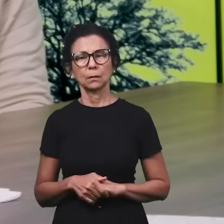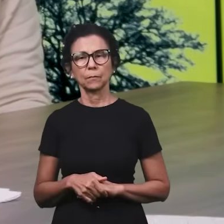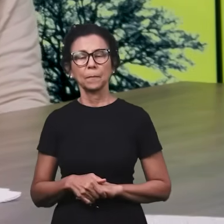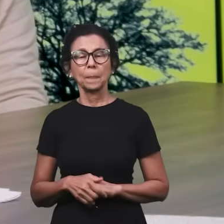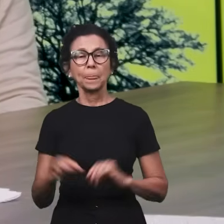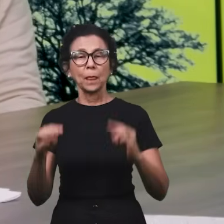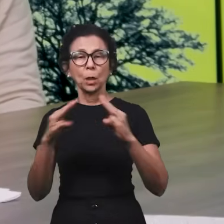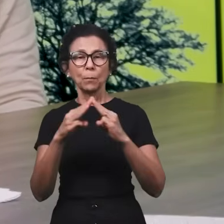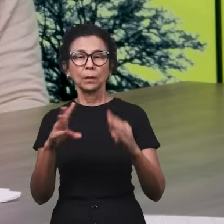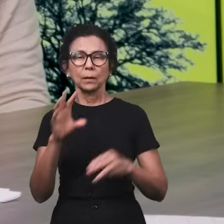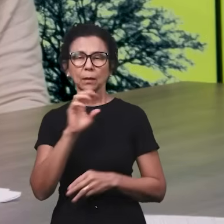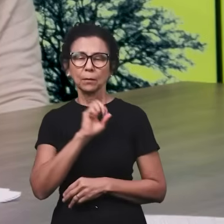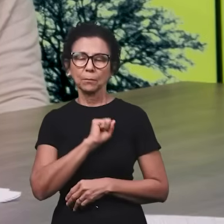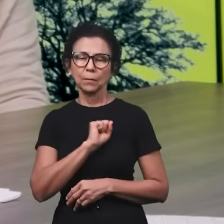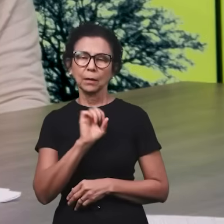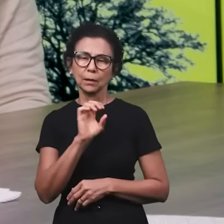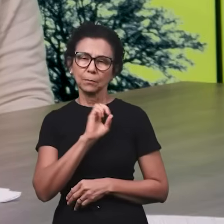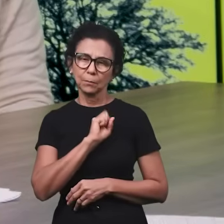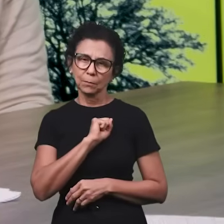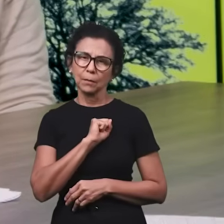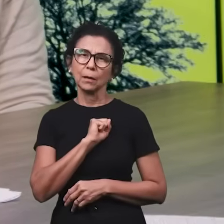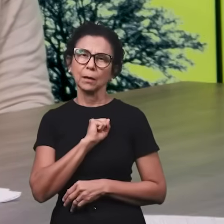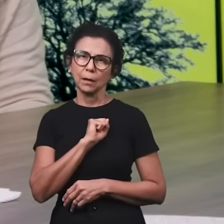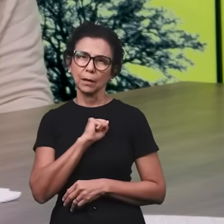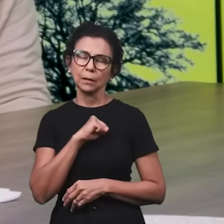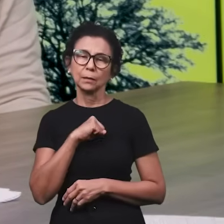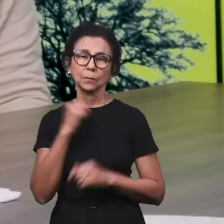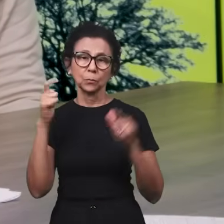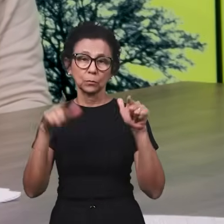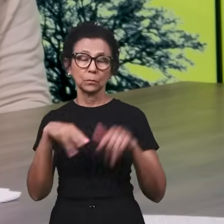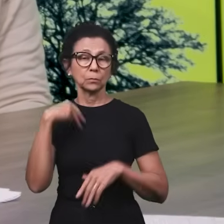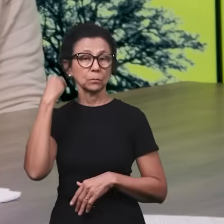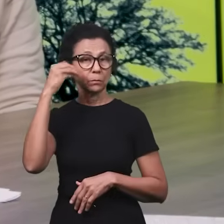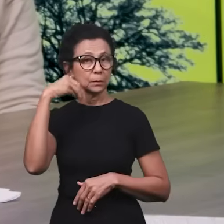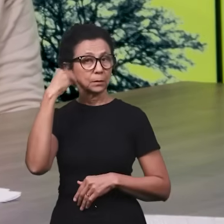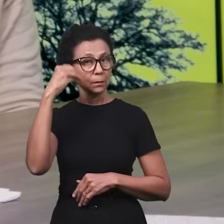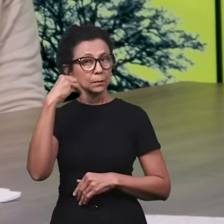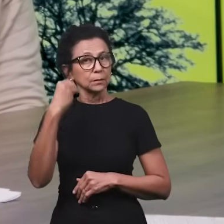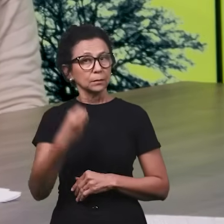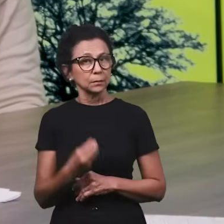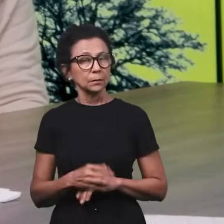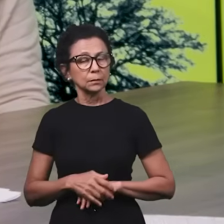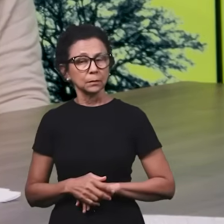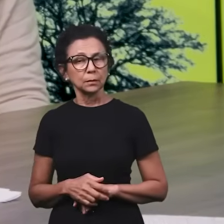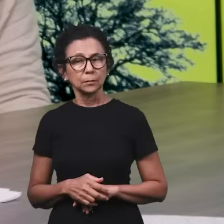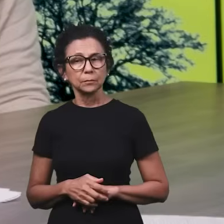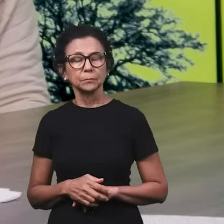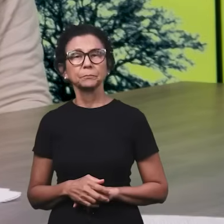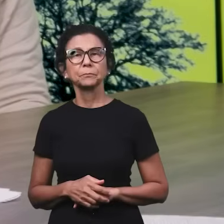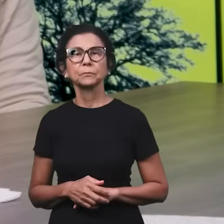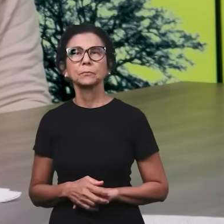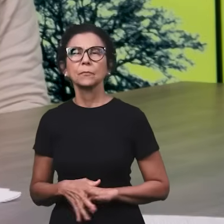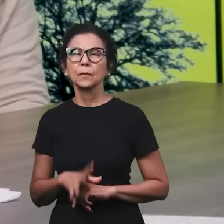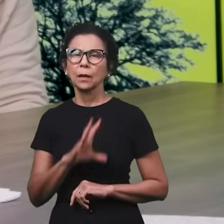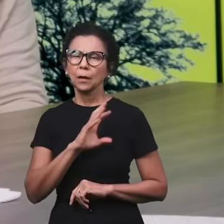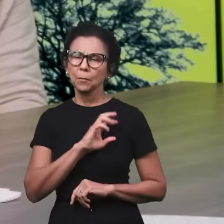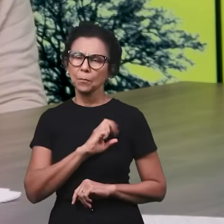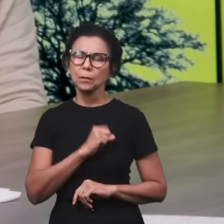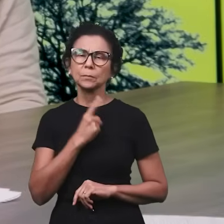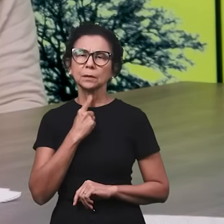armas espirituais, a amar também o Manaim, que é um lugar que para nós foi de grandes